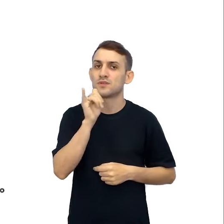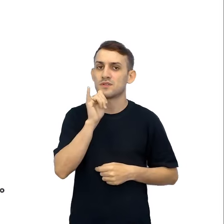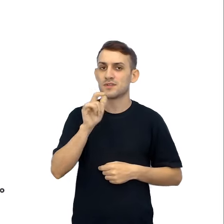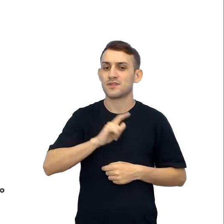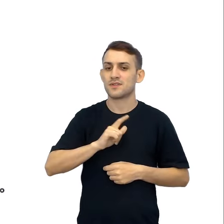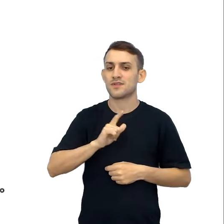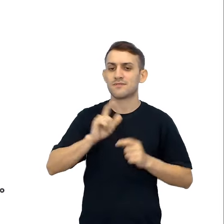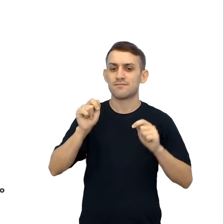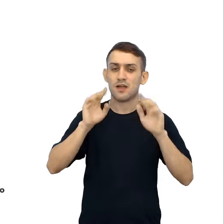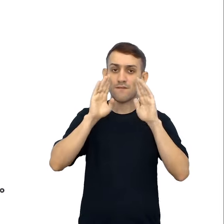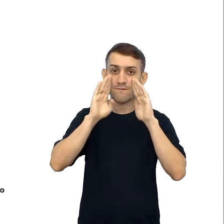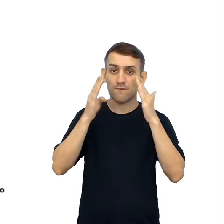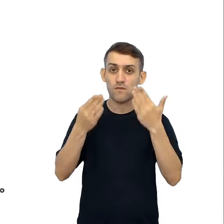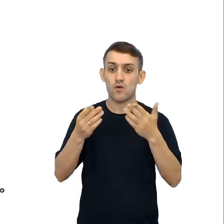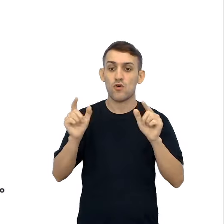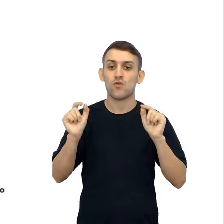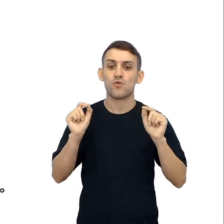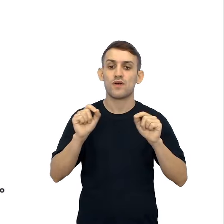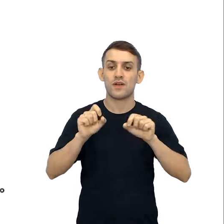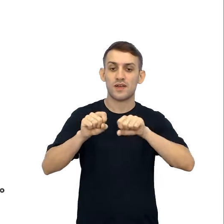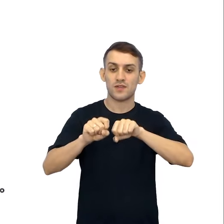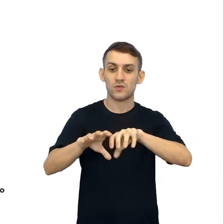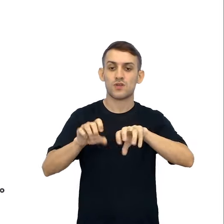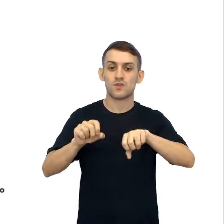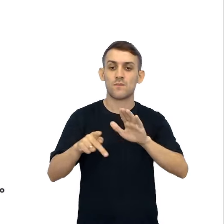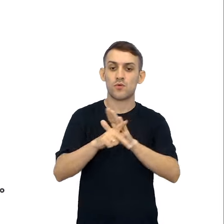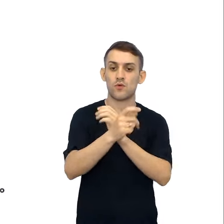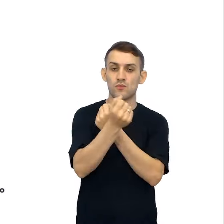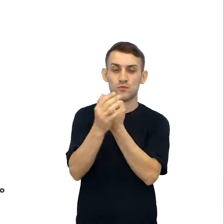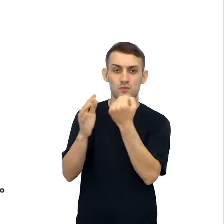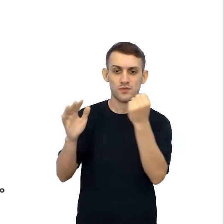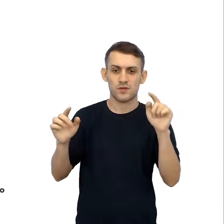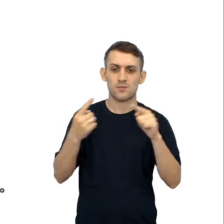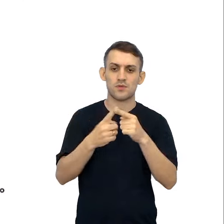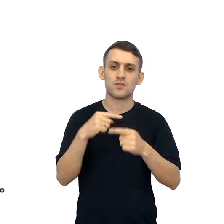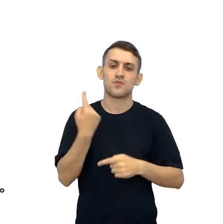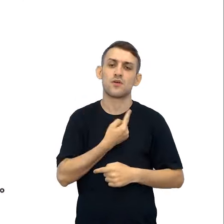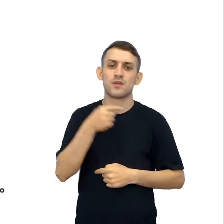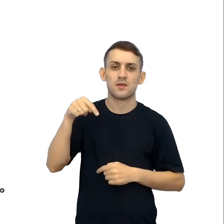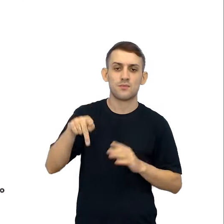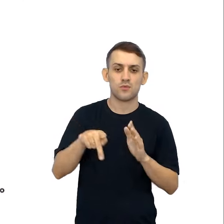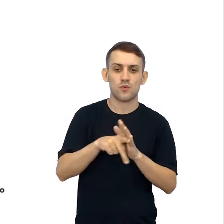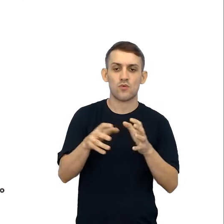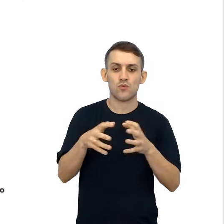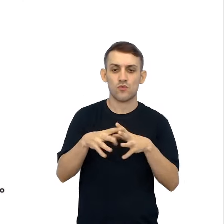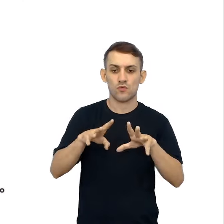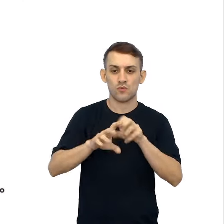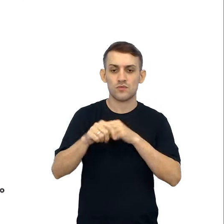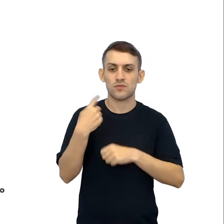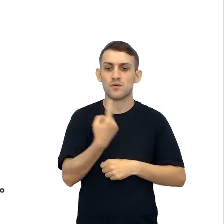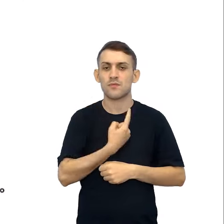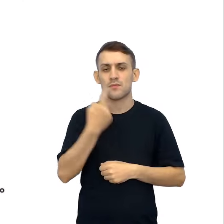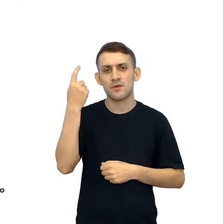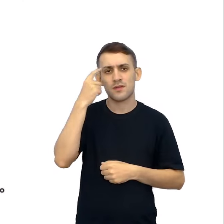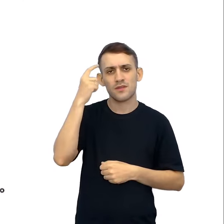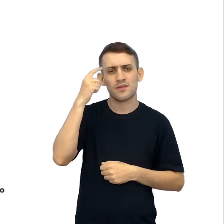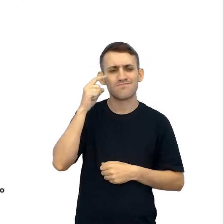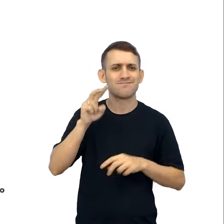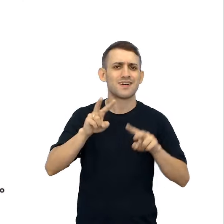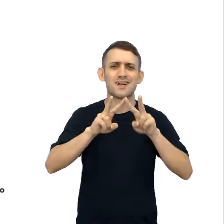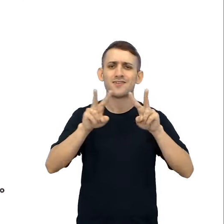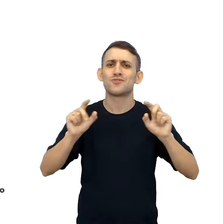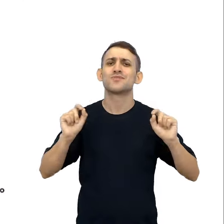foi direcionado para a educação ambiental, porque nós aqui, da equipe formativa, pensamos, né? Que tema poderia